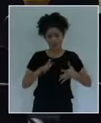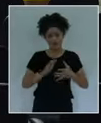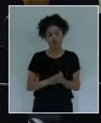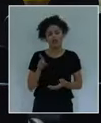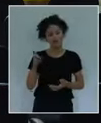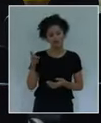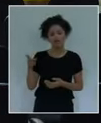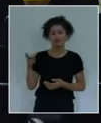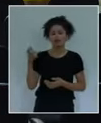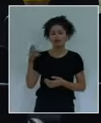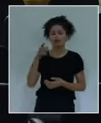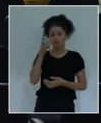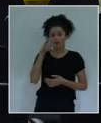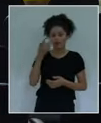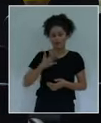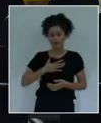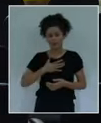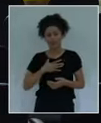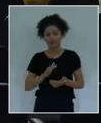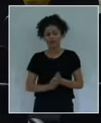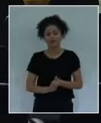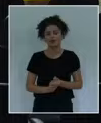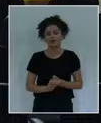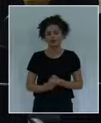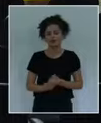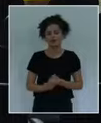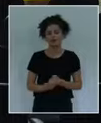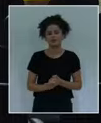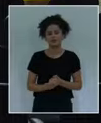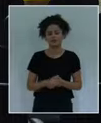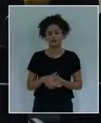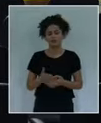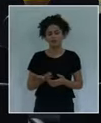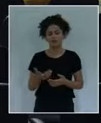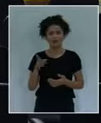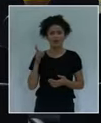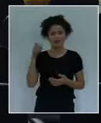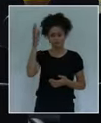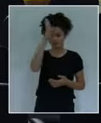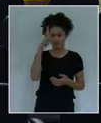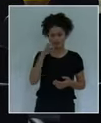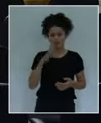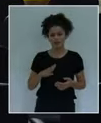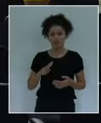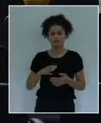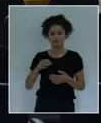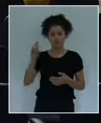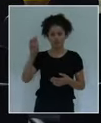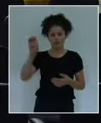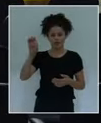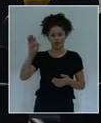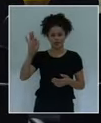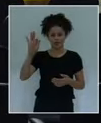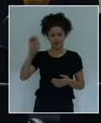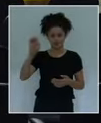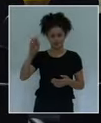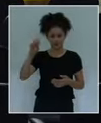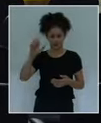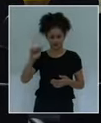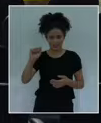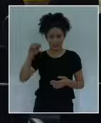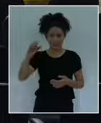comentou comigo também, a respeito de enviar para a Defesa Civil, a nível nacional, eu acho, né? Isso. Para estar enviando para nós aí um